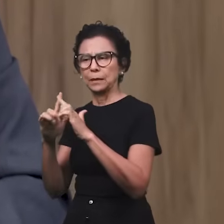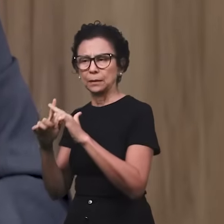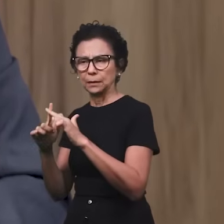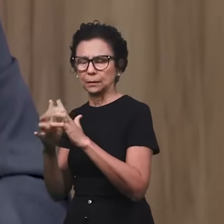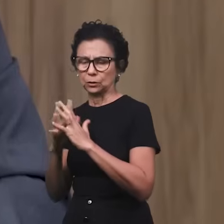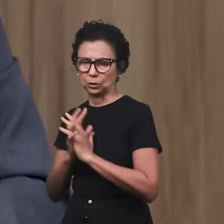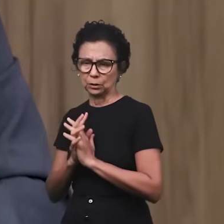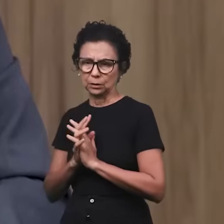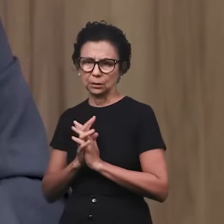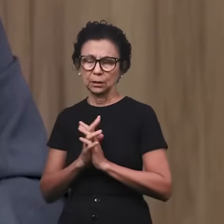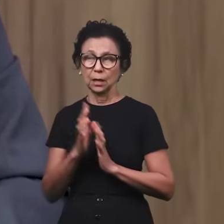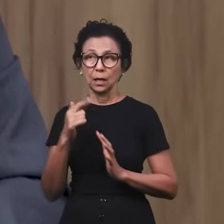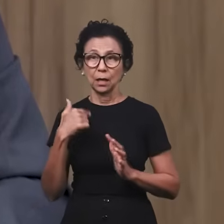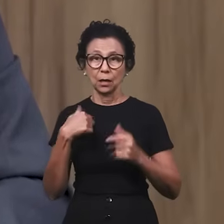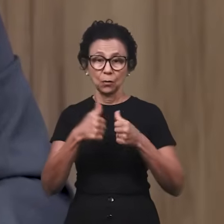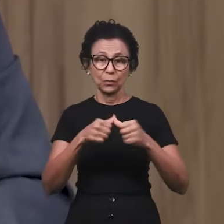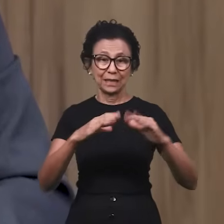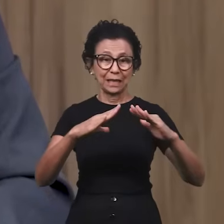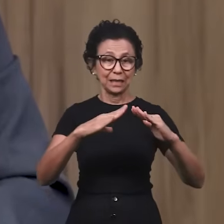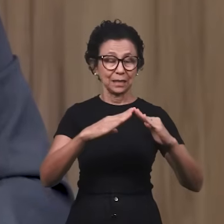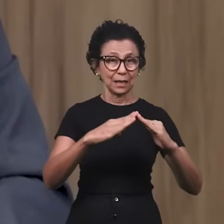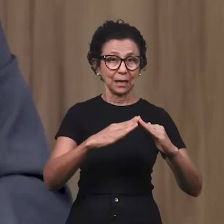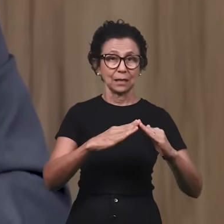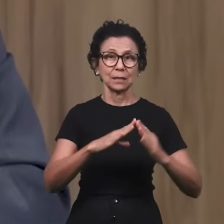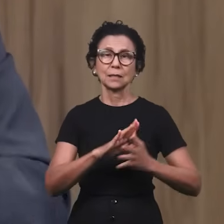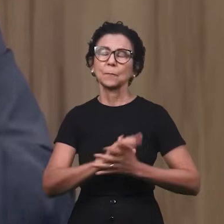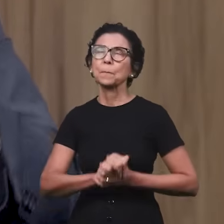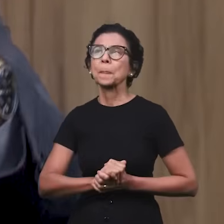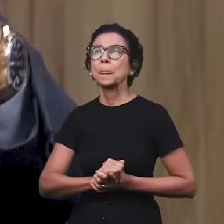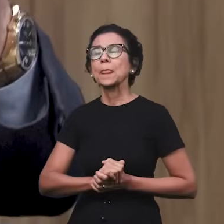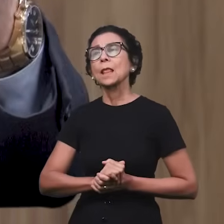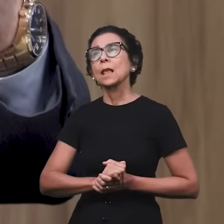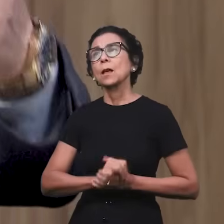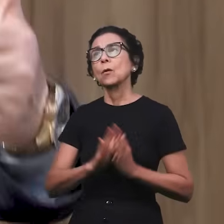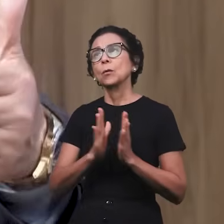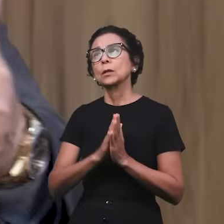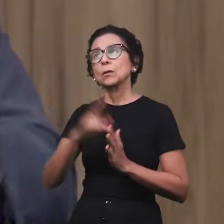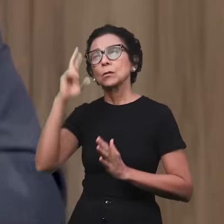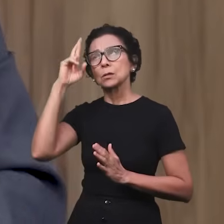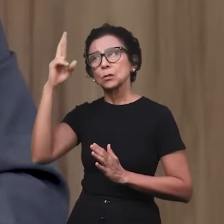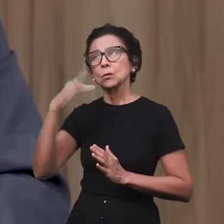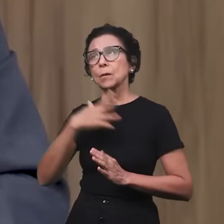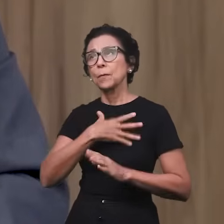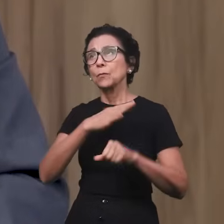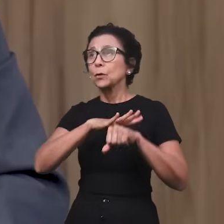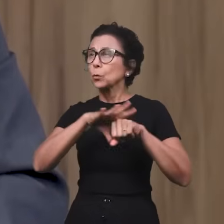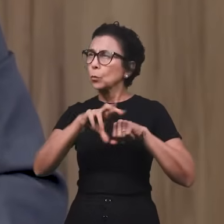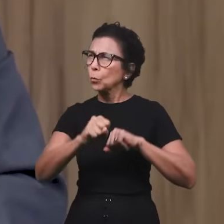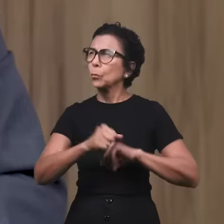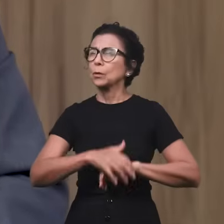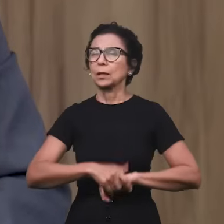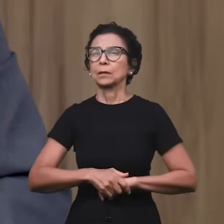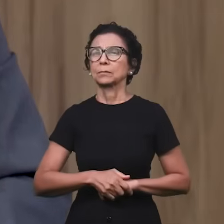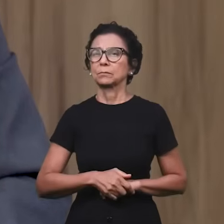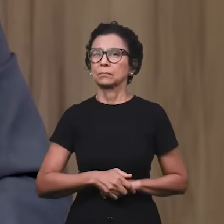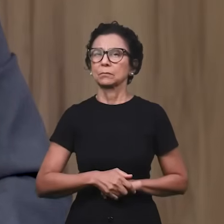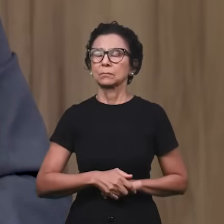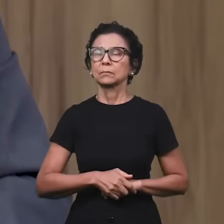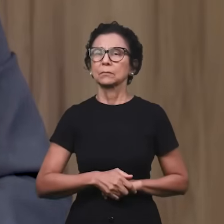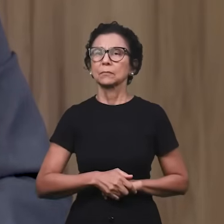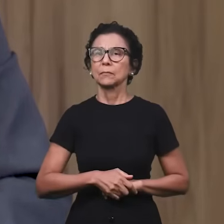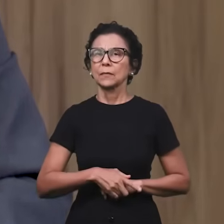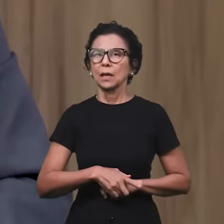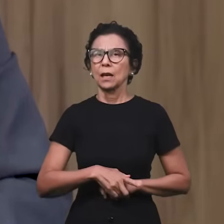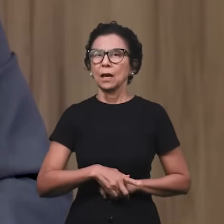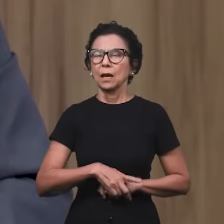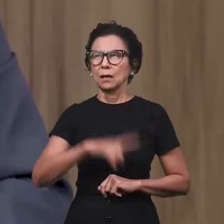vou tomar uma decisão, mas eu gostaria que o Senhor curasse meu filho logo. E eu tomei